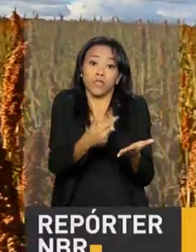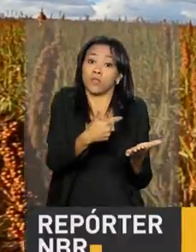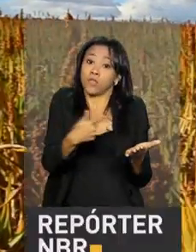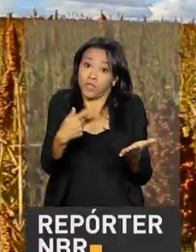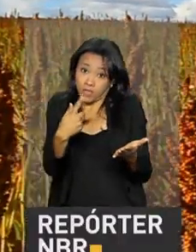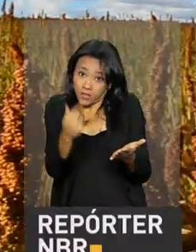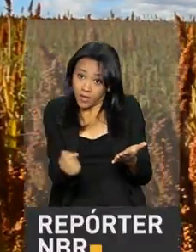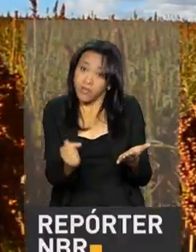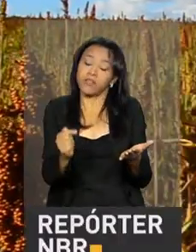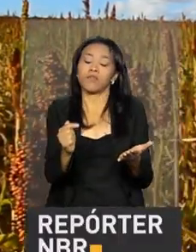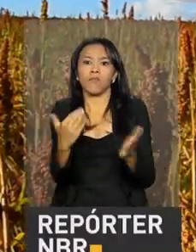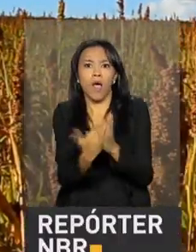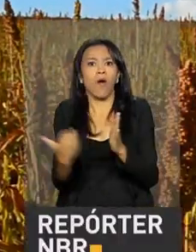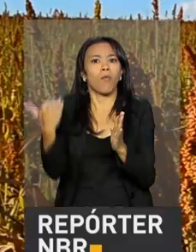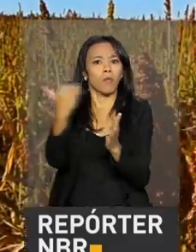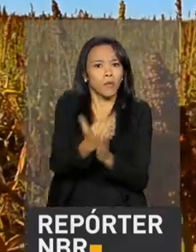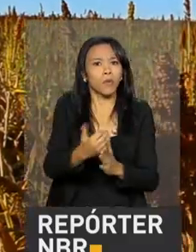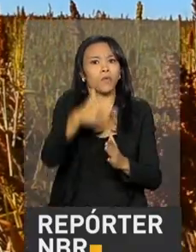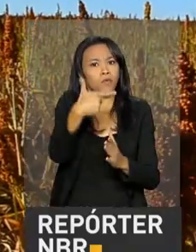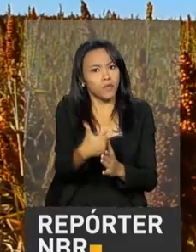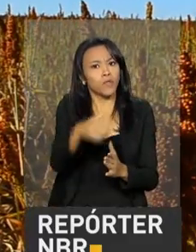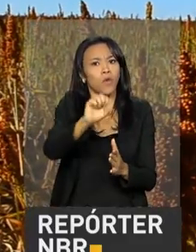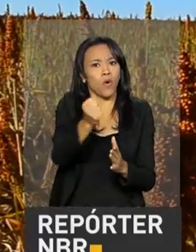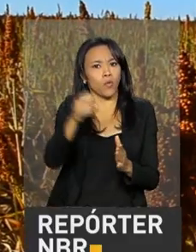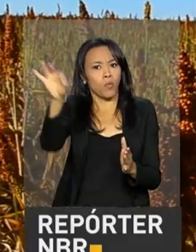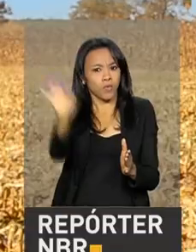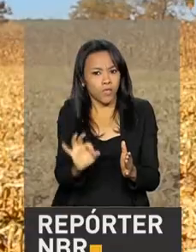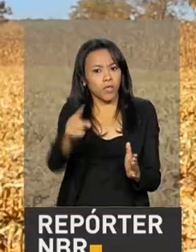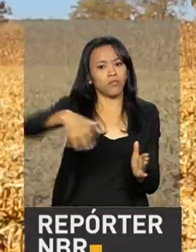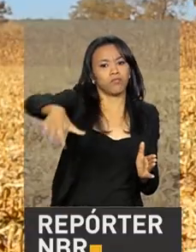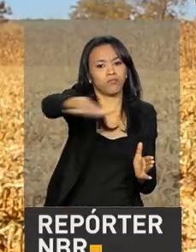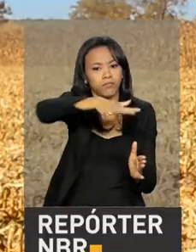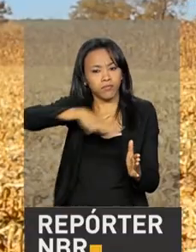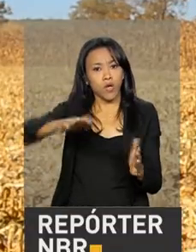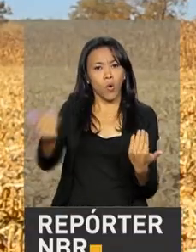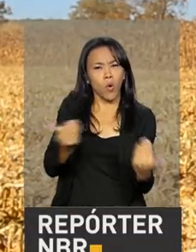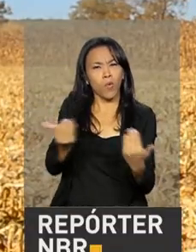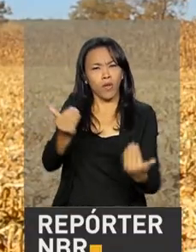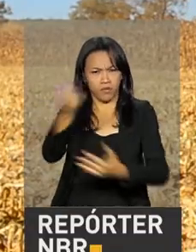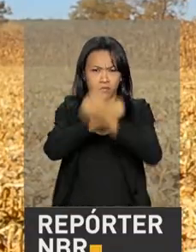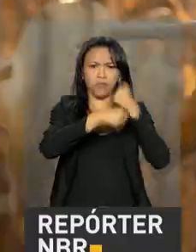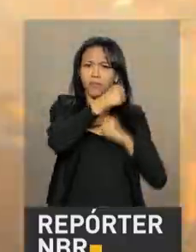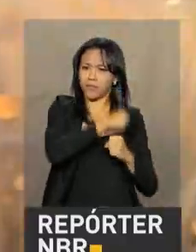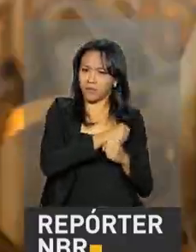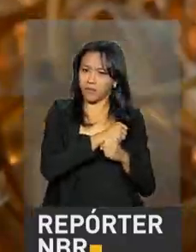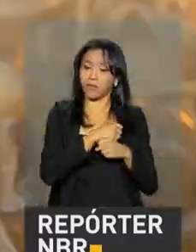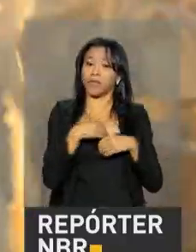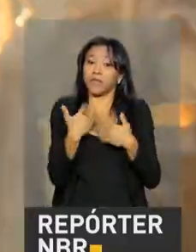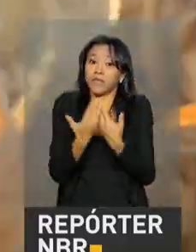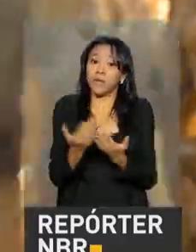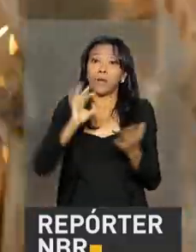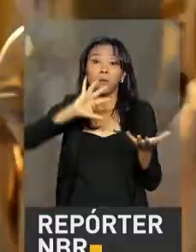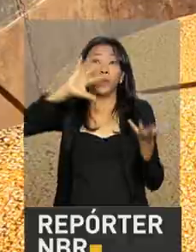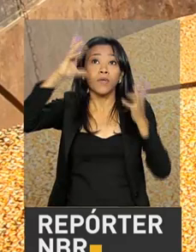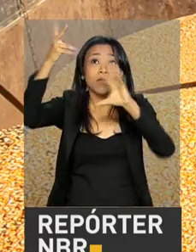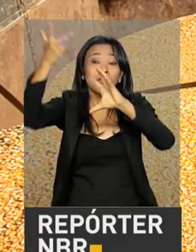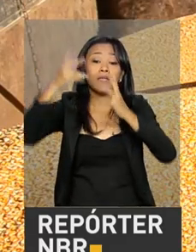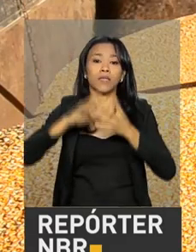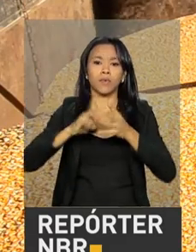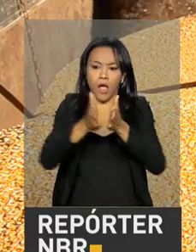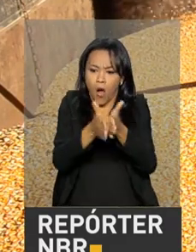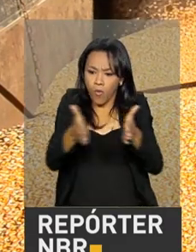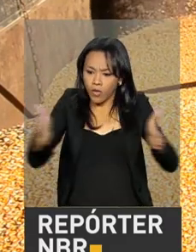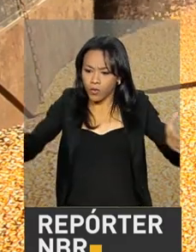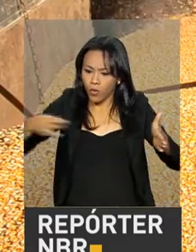fechar o ciclo com aumento de quase 28% na produção se comparada a safra anterior o clima o o aumento das áreas